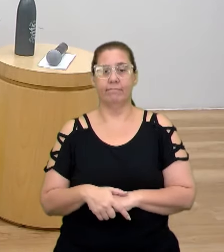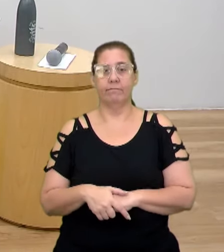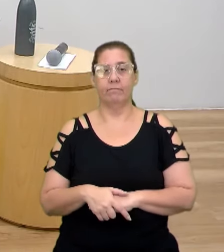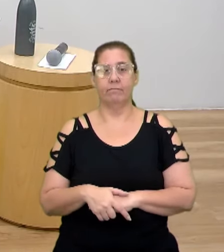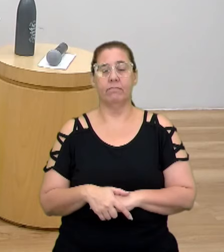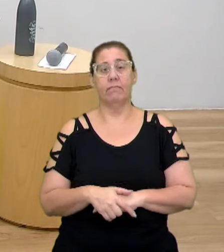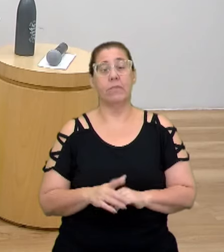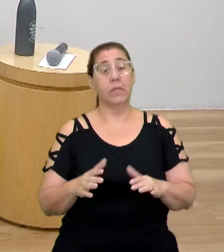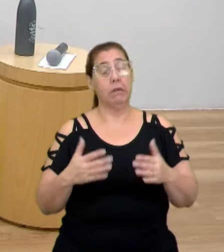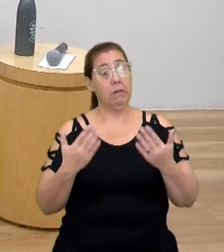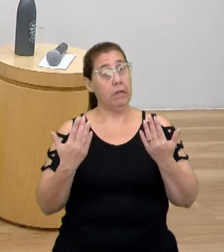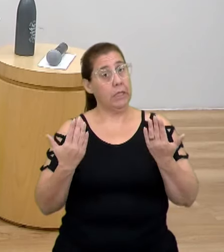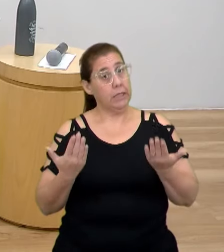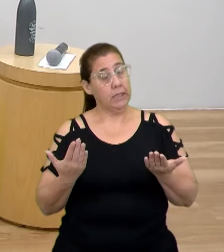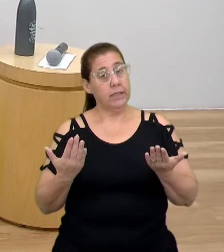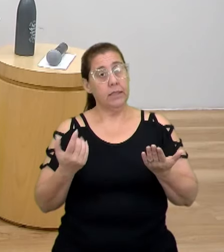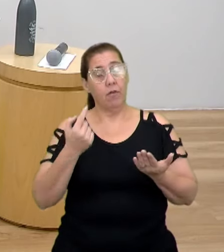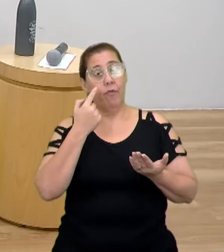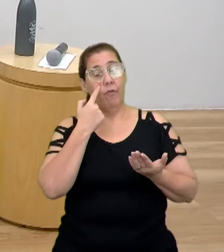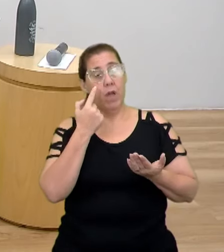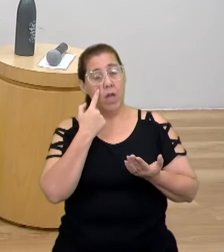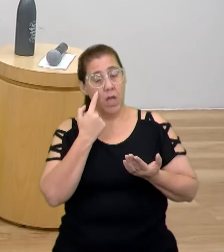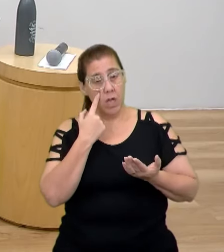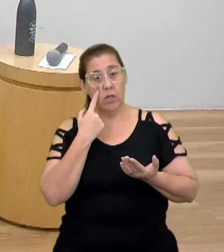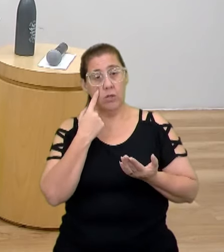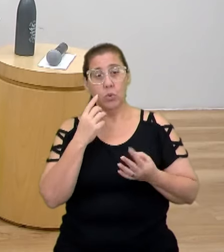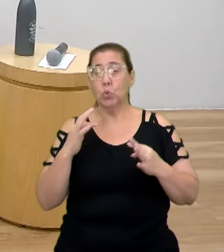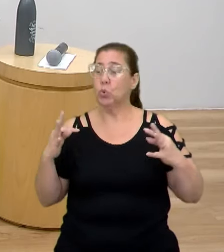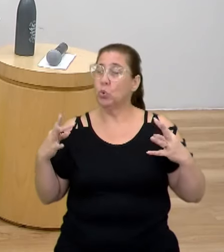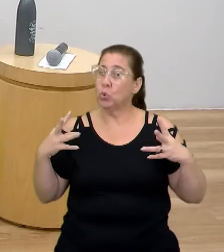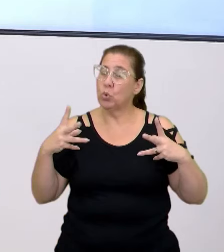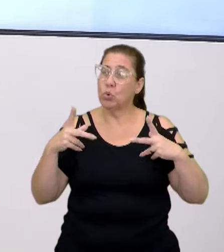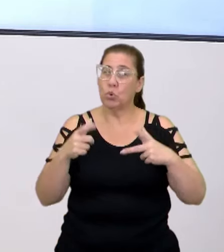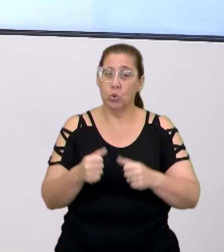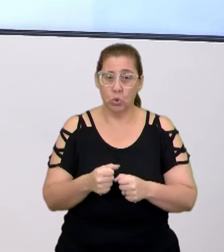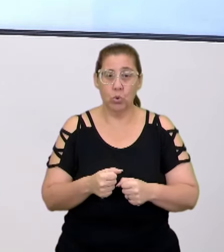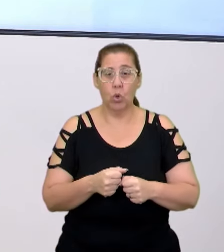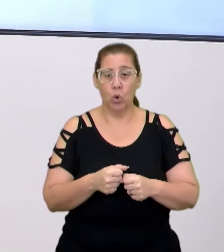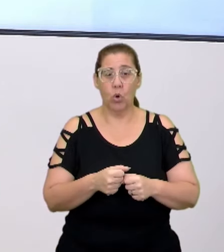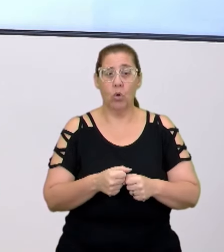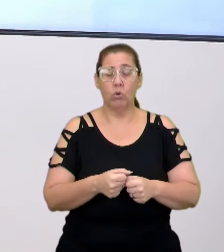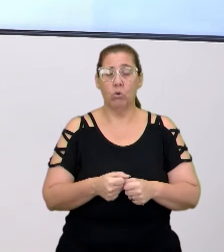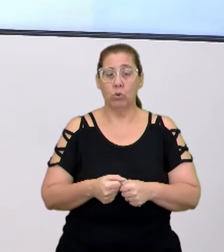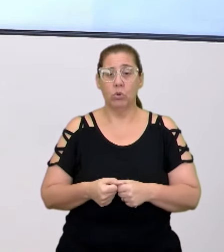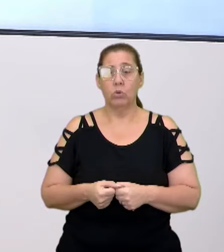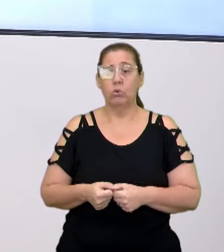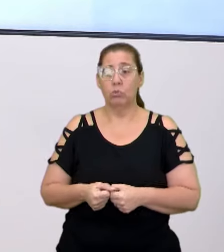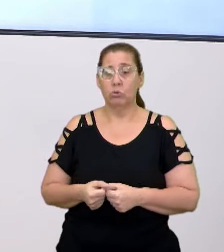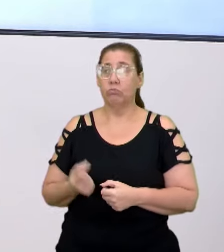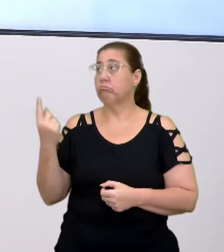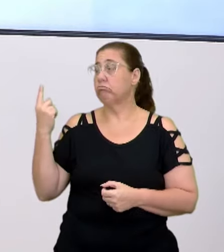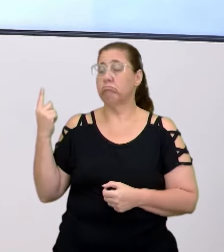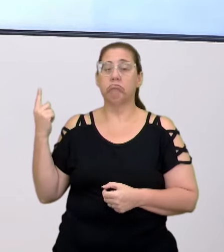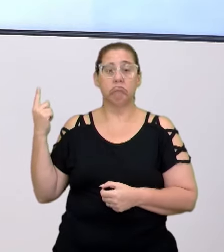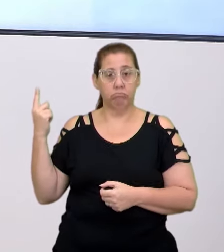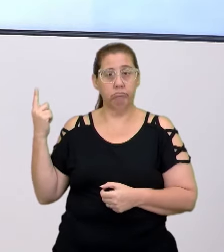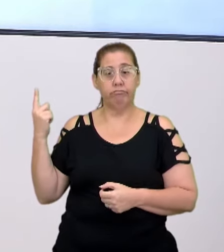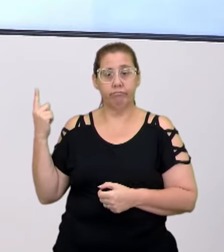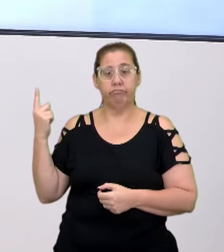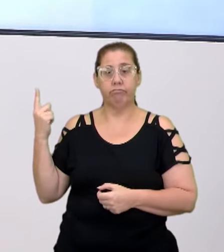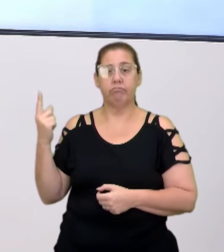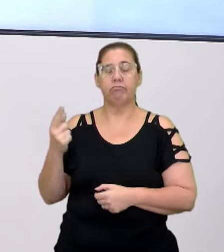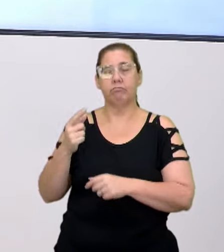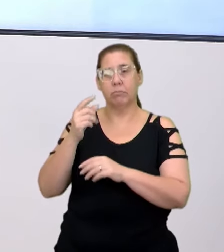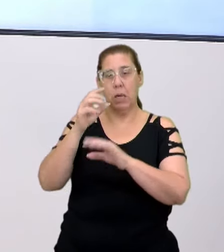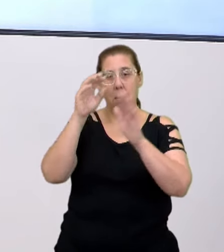urina. Então aí, né, vendo todo esse aparato aí, né, vendo todo esse resultado